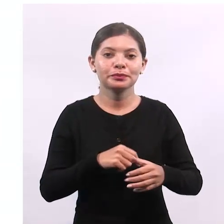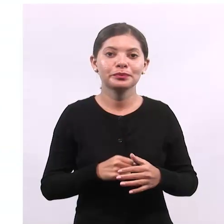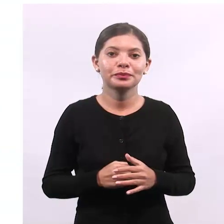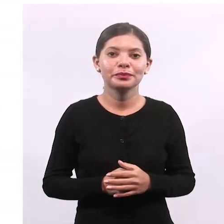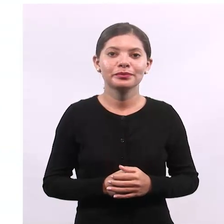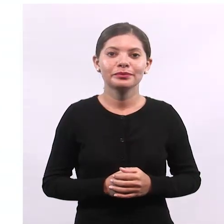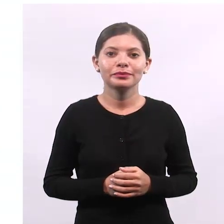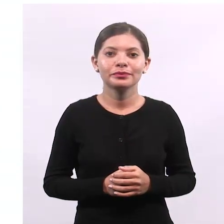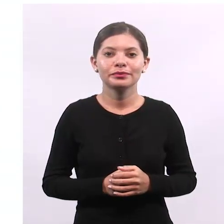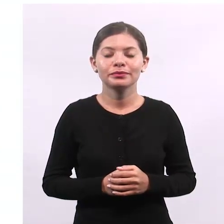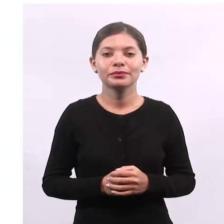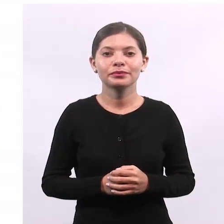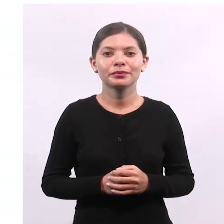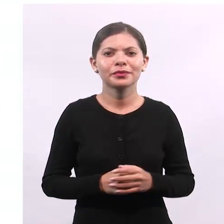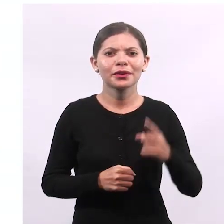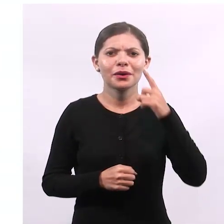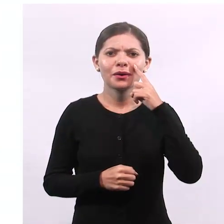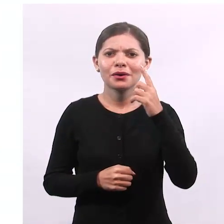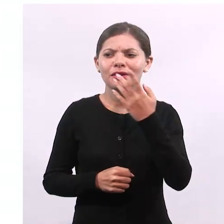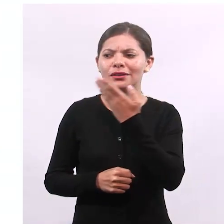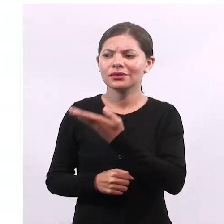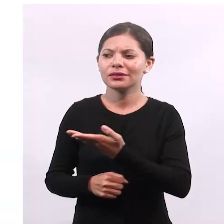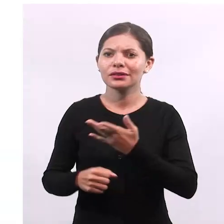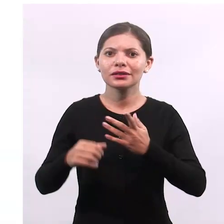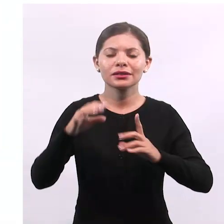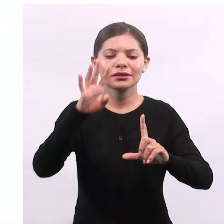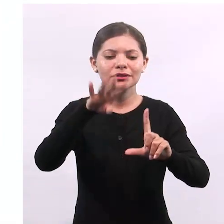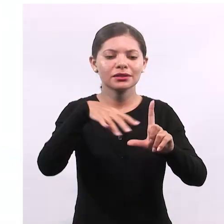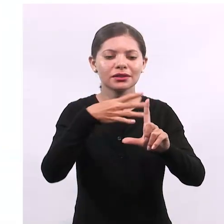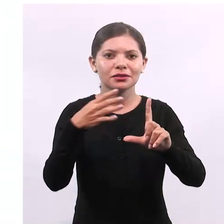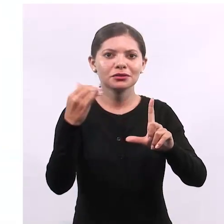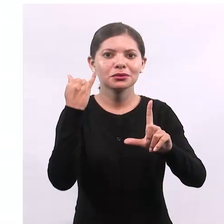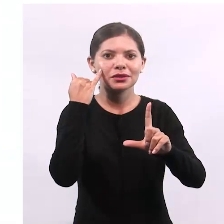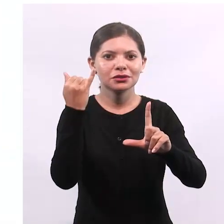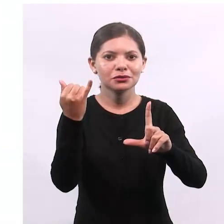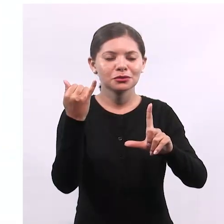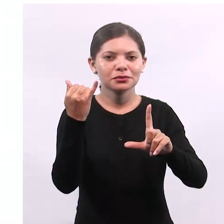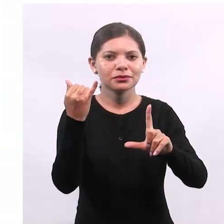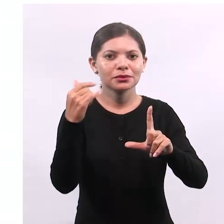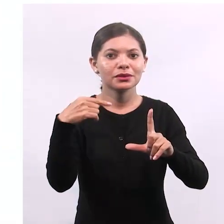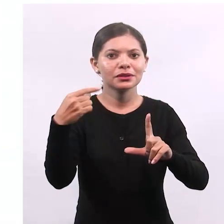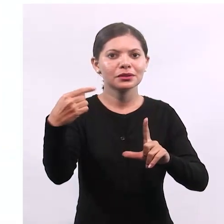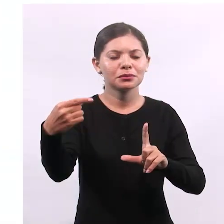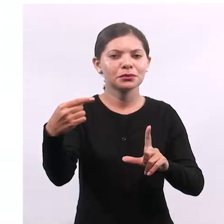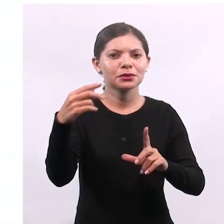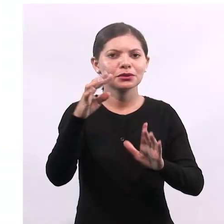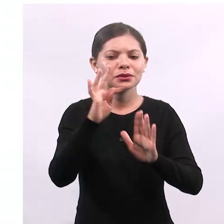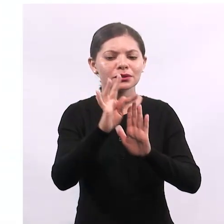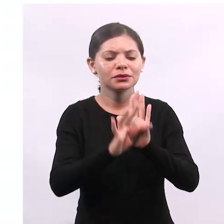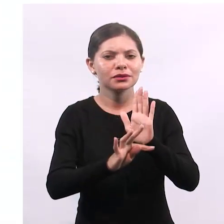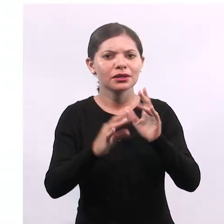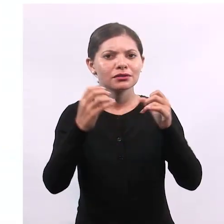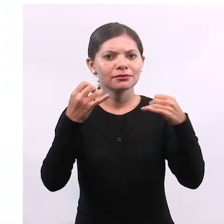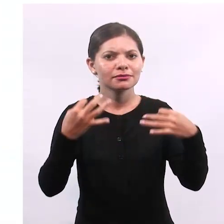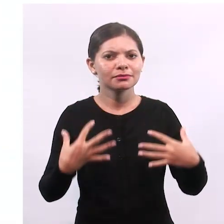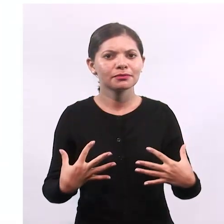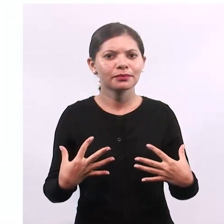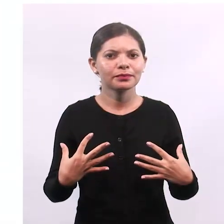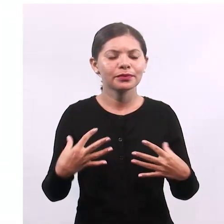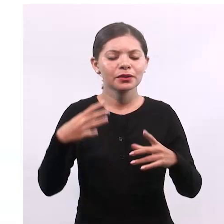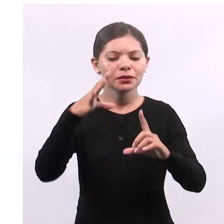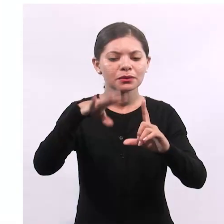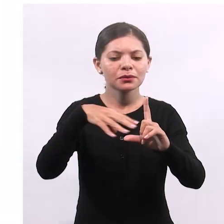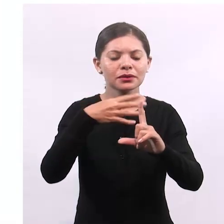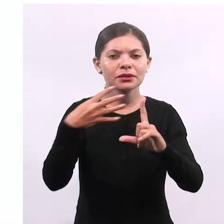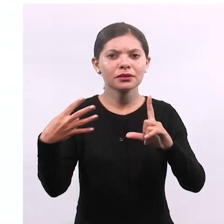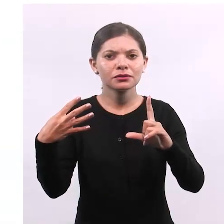e olha o que que esse gráfico ele traz de informação e depois o que que o texto foi descrito o gráfico é sobre